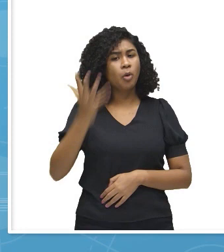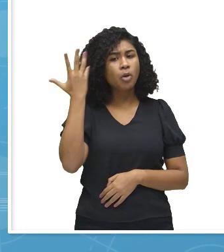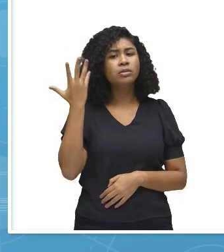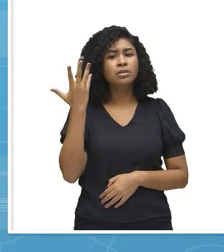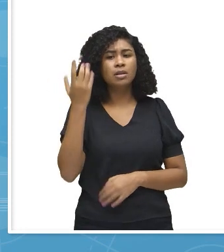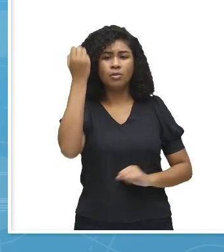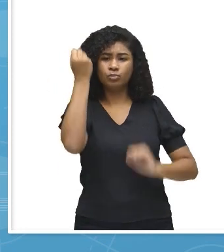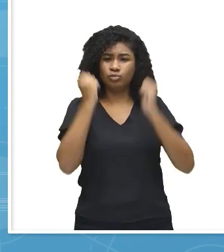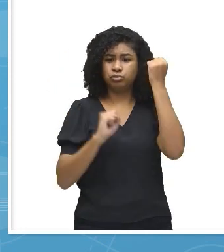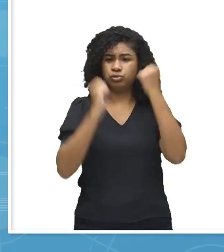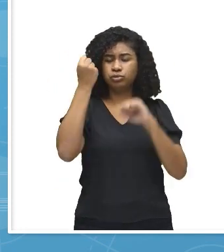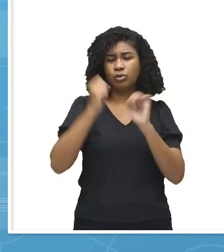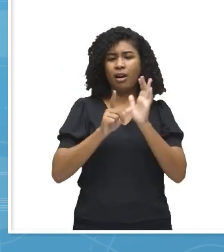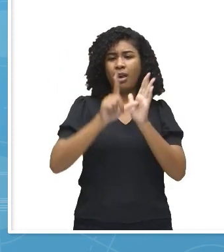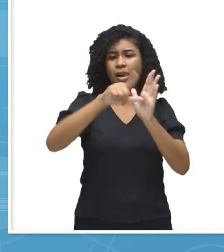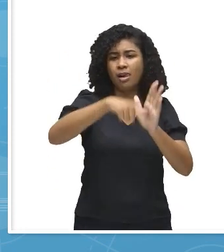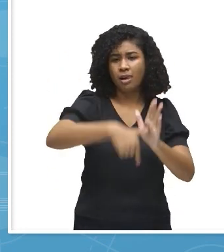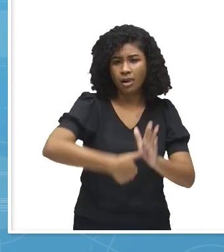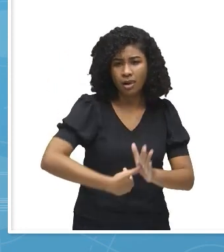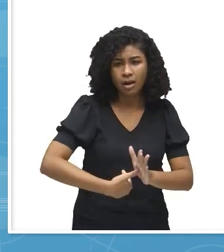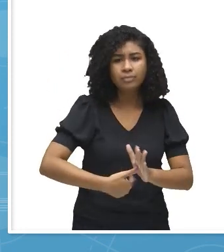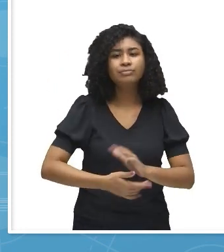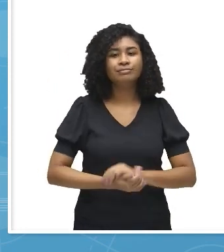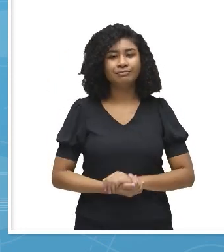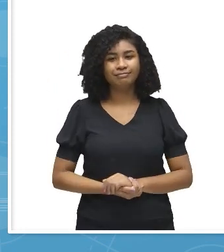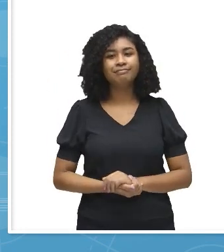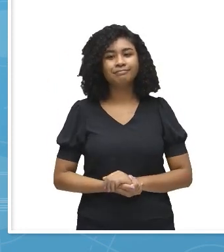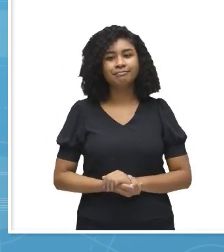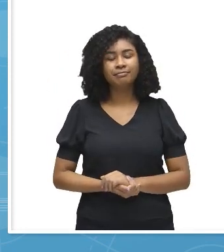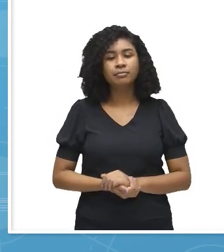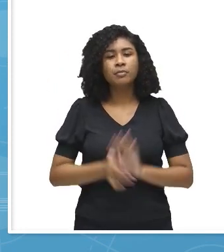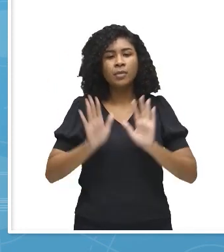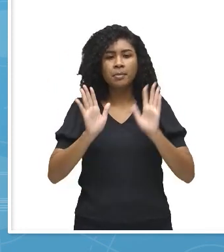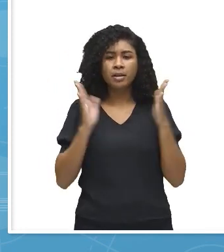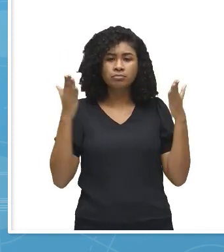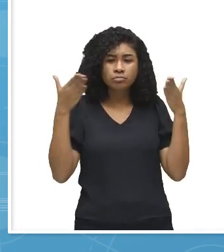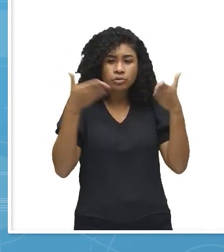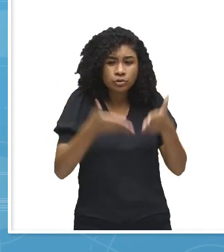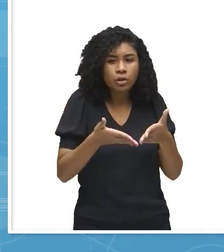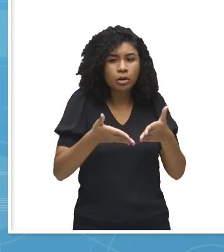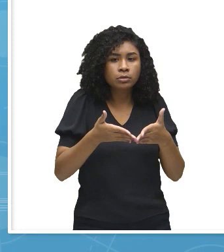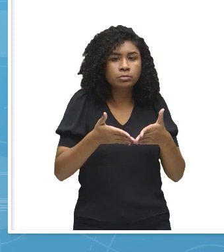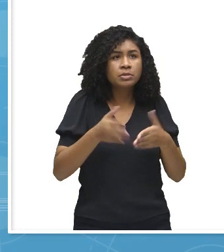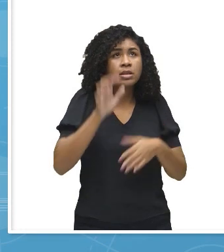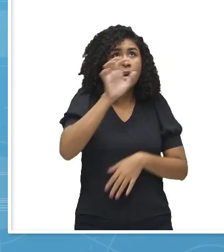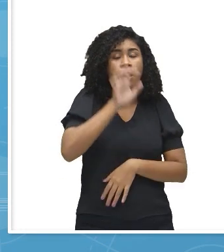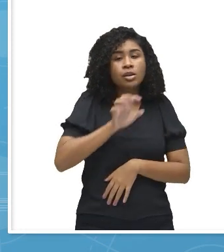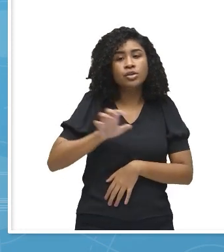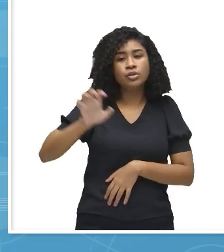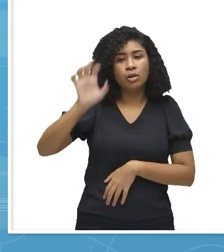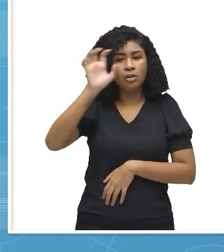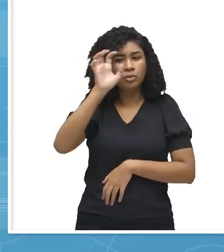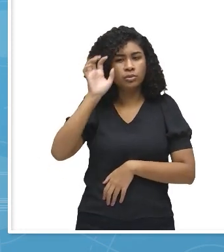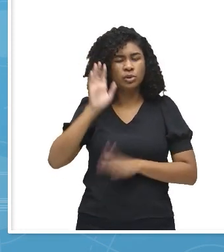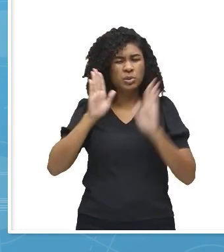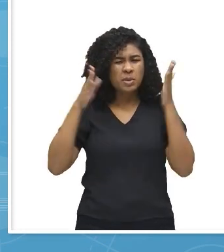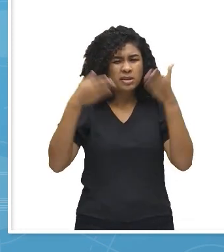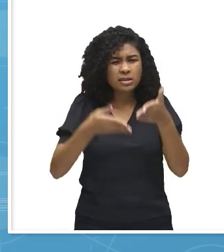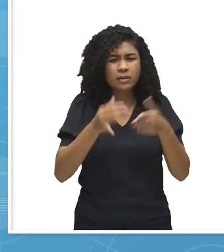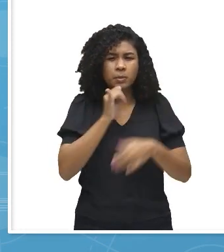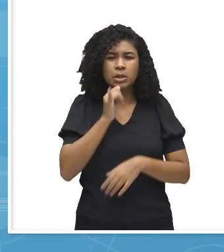industrialização tardia. Essa industrialização, ela se concentrou ali em algumas regiões, né, que foi o caso do